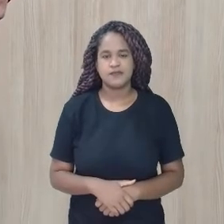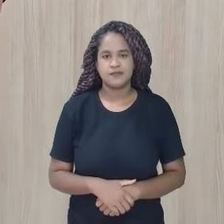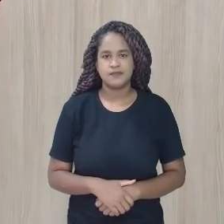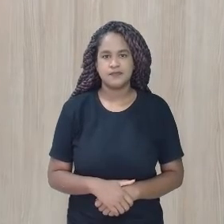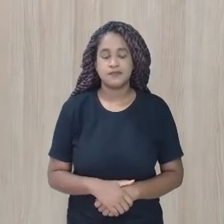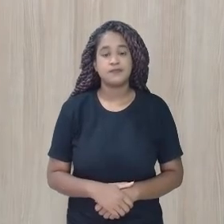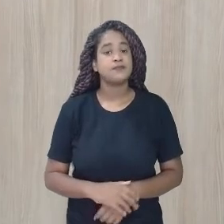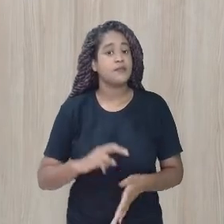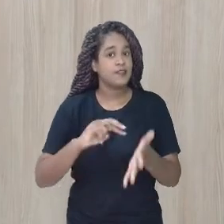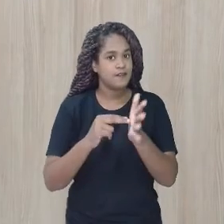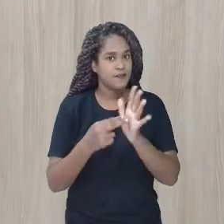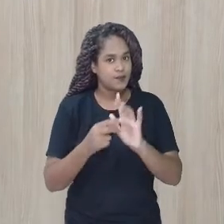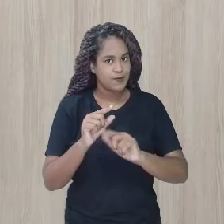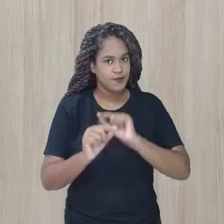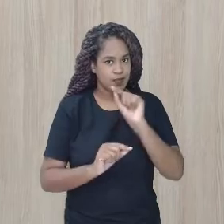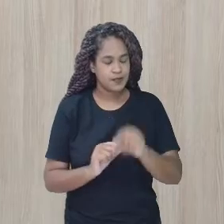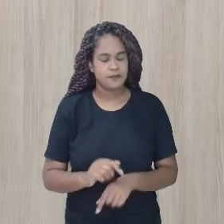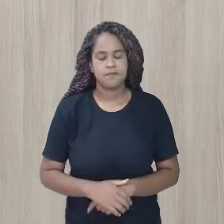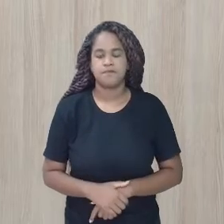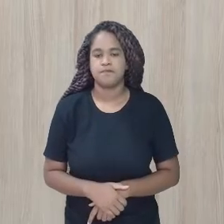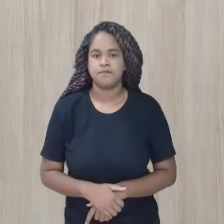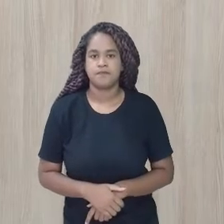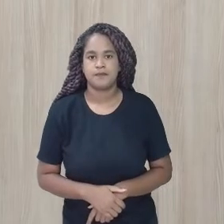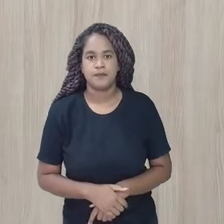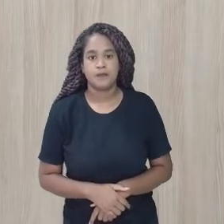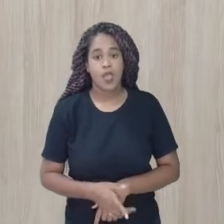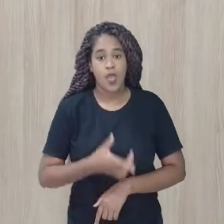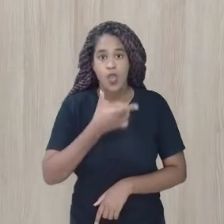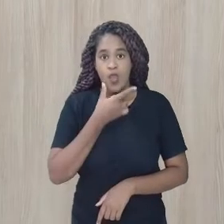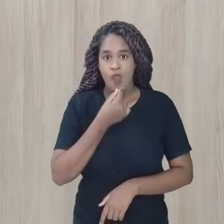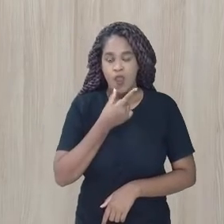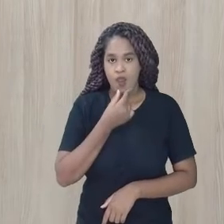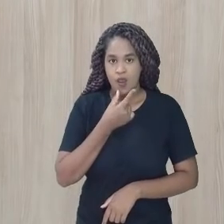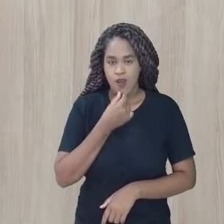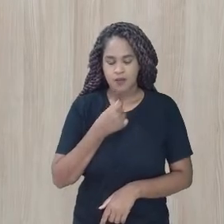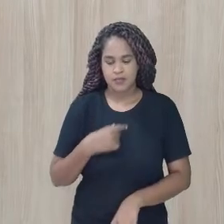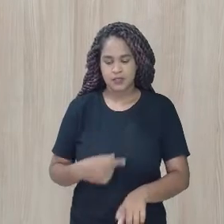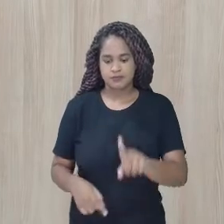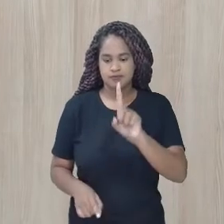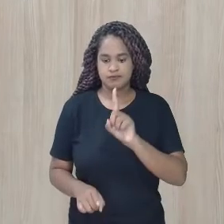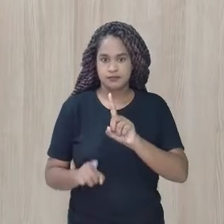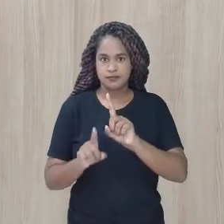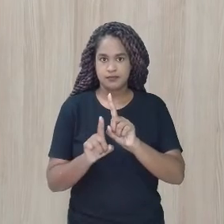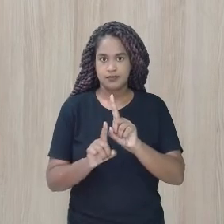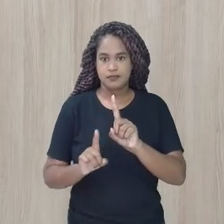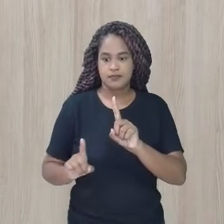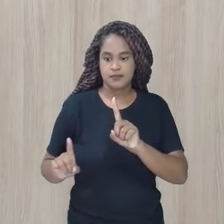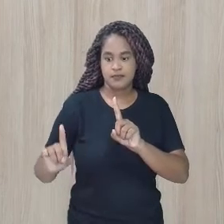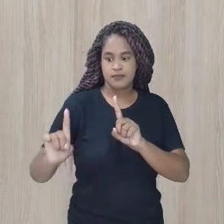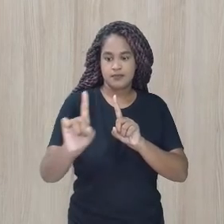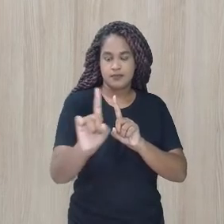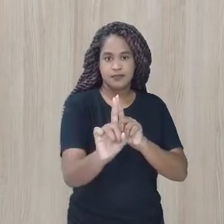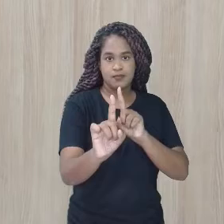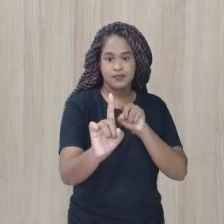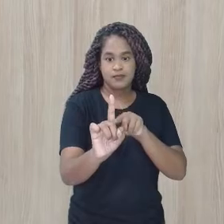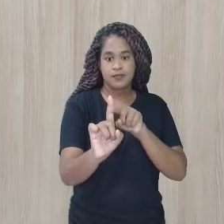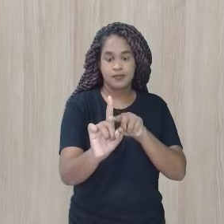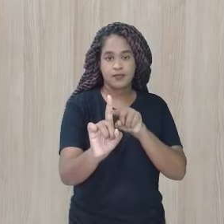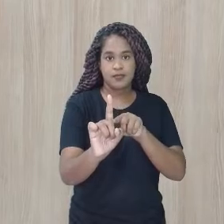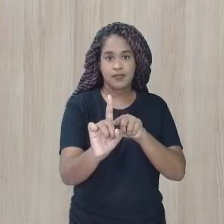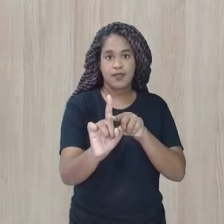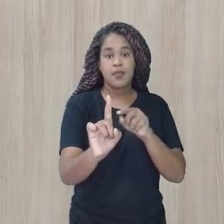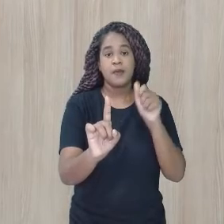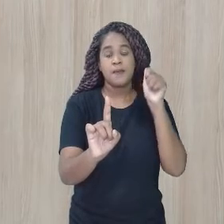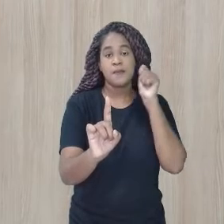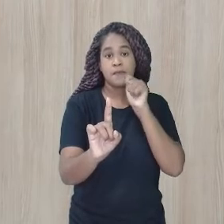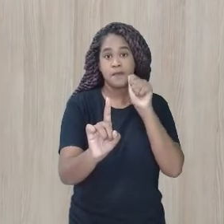É que aqueles homens, agora para elas, não é, naquela situação, representavam homem-bombas. E aí elas tinham que